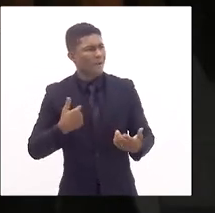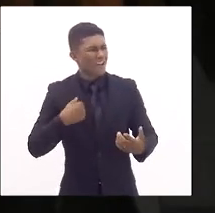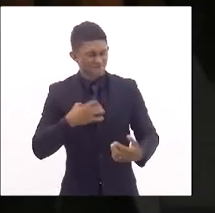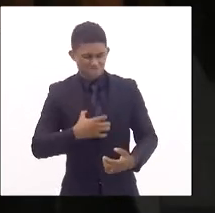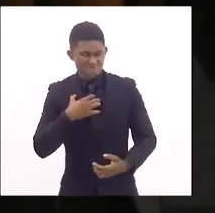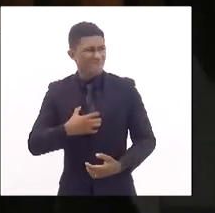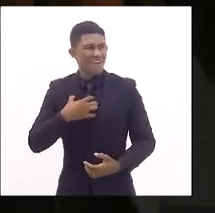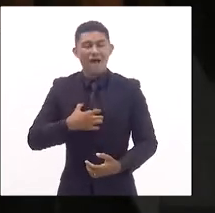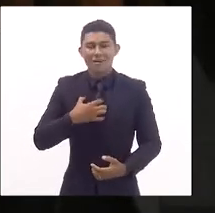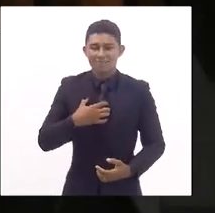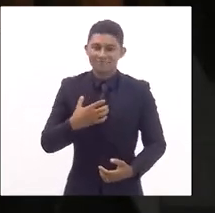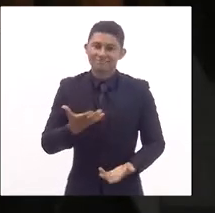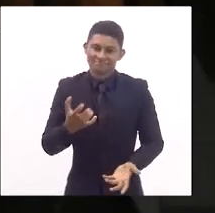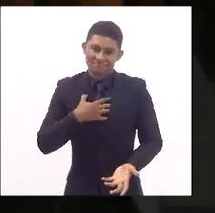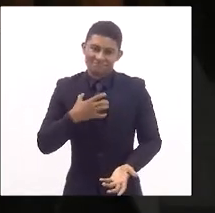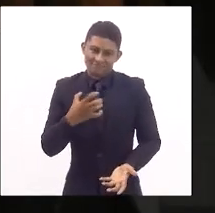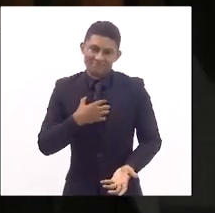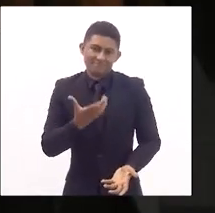emocional